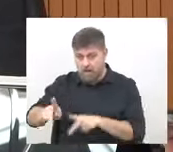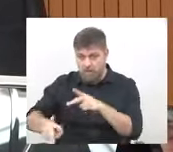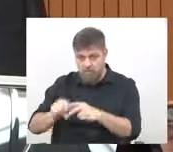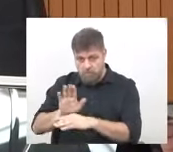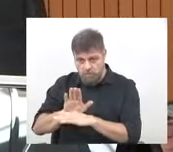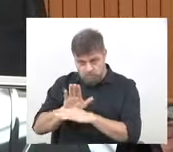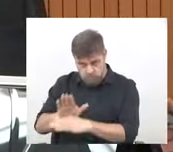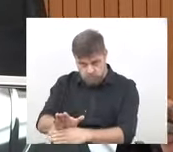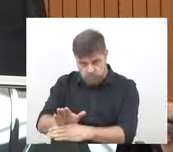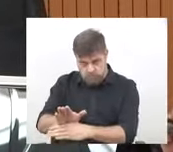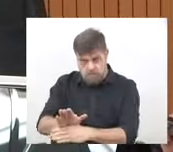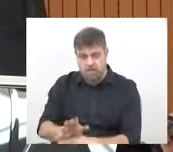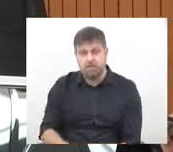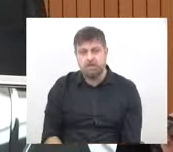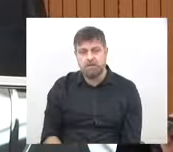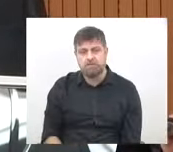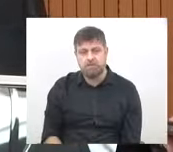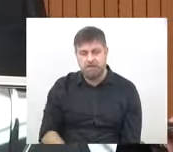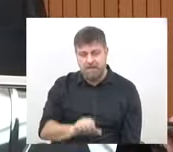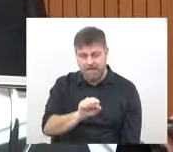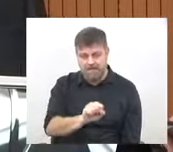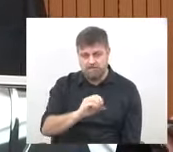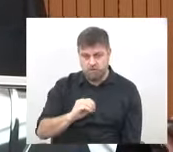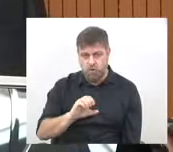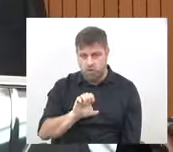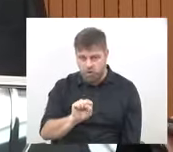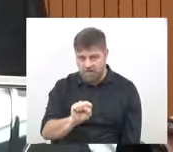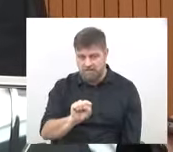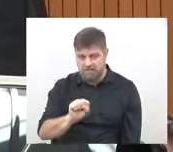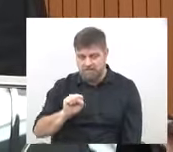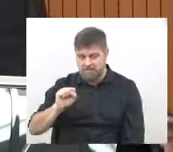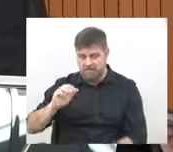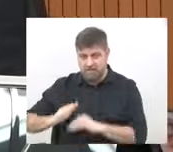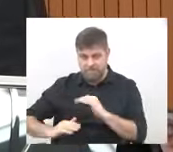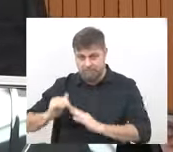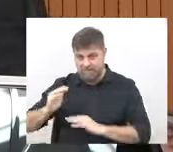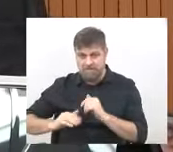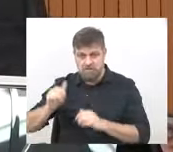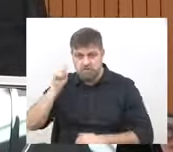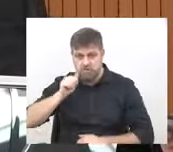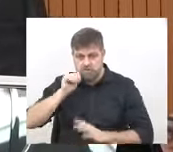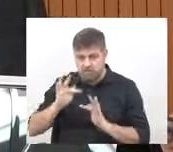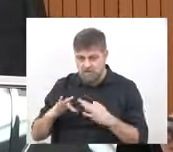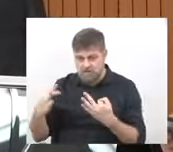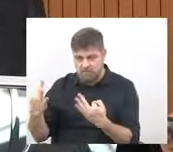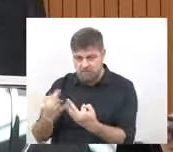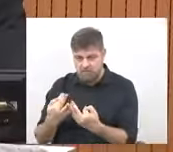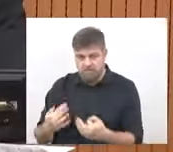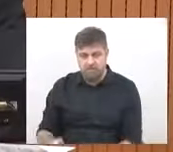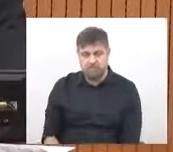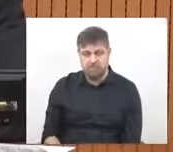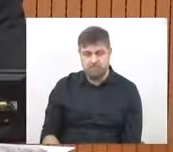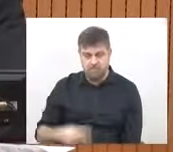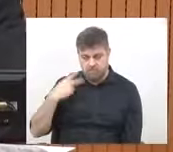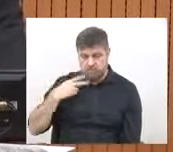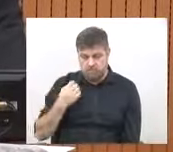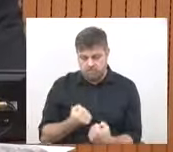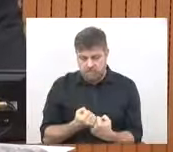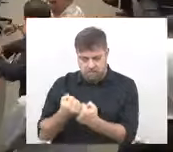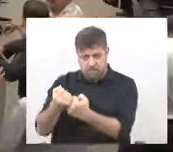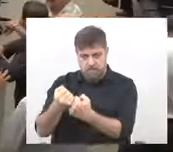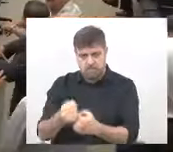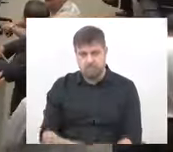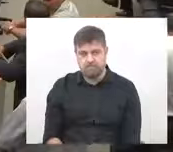declara órgão de utilidade pública o SOS, Ação Mulher e Família, apoiado por outros vereadores. Favoráveis, permaneçam como